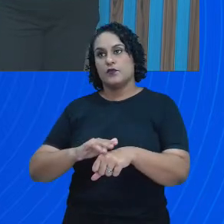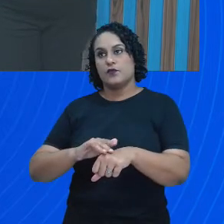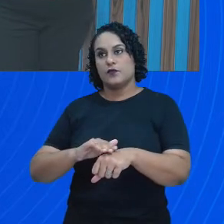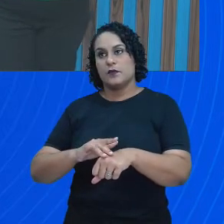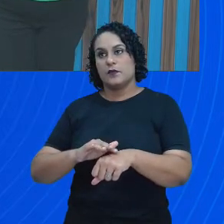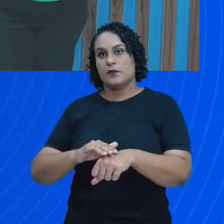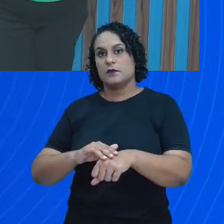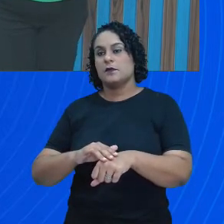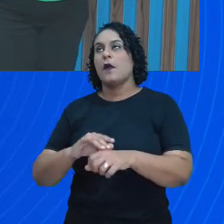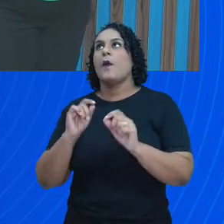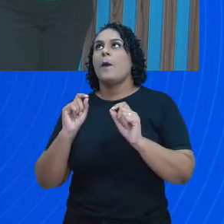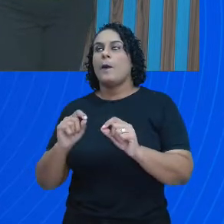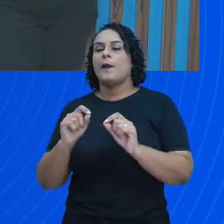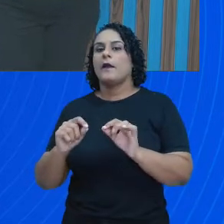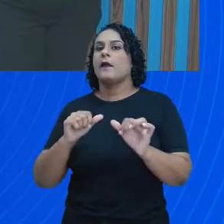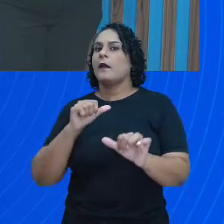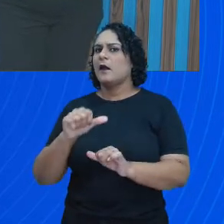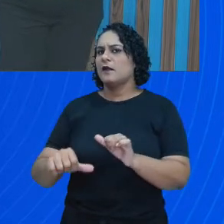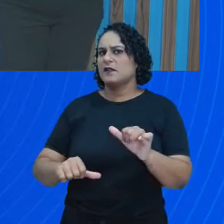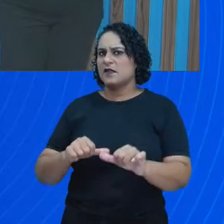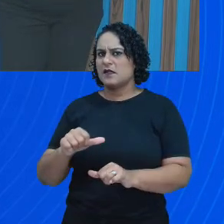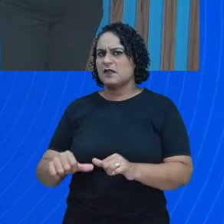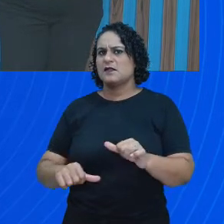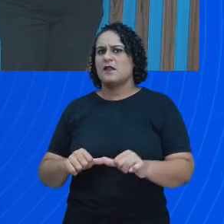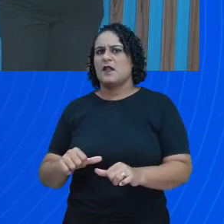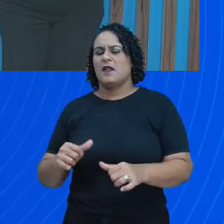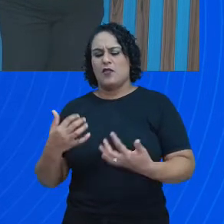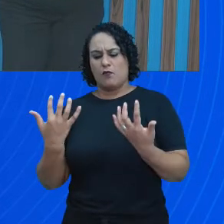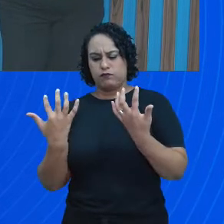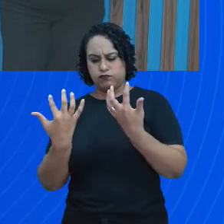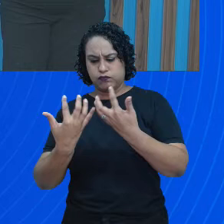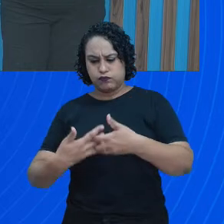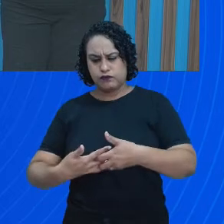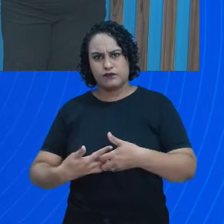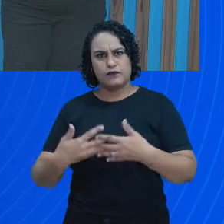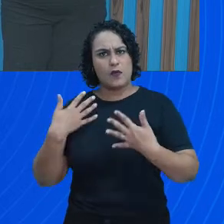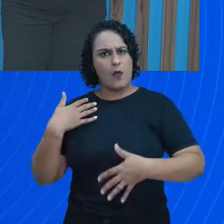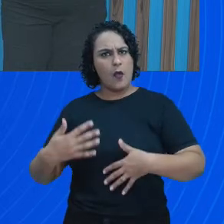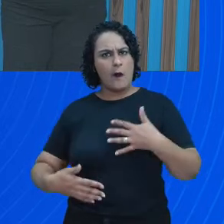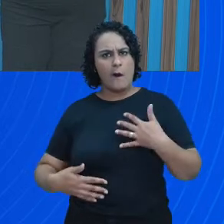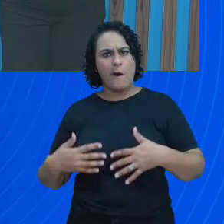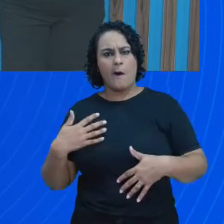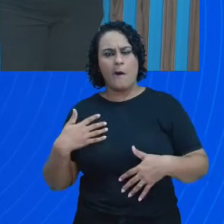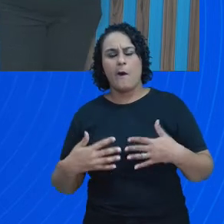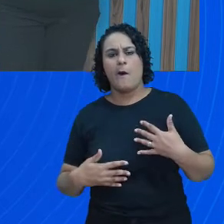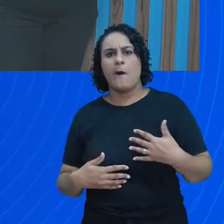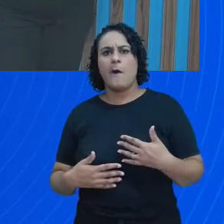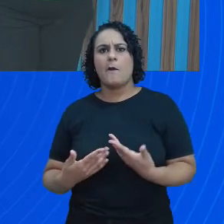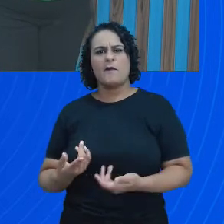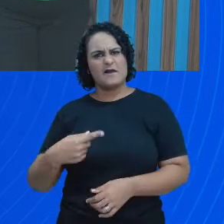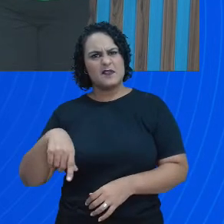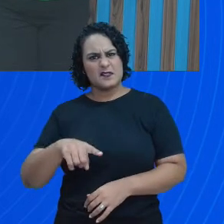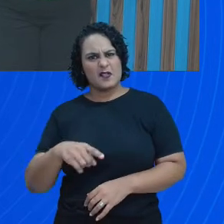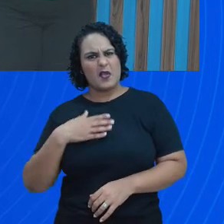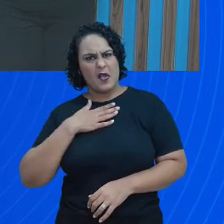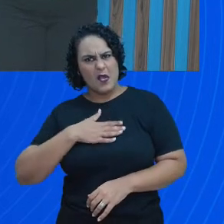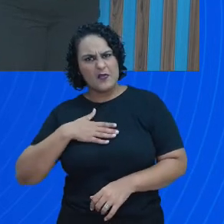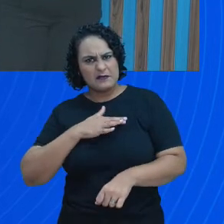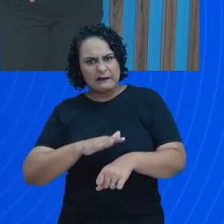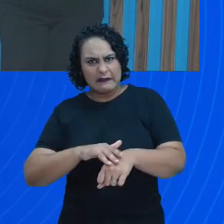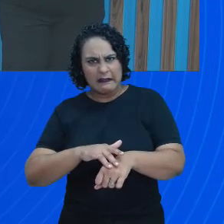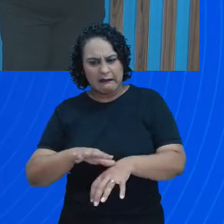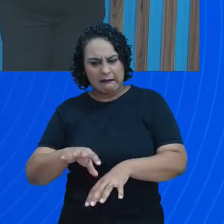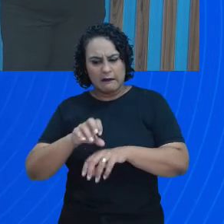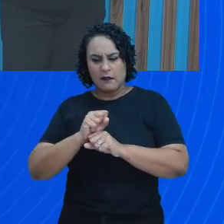essas alterações aí no nosso funcionamento normal do corpo, né? Então, quem é que gosta de ficar doente?